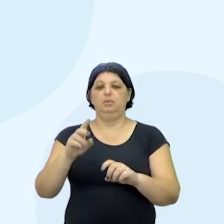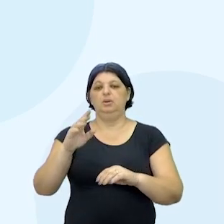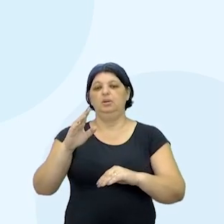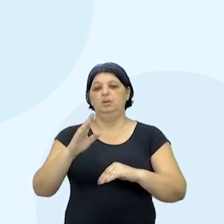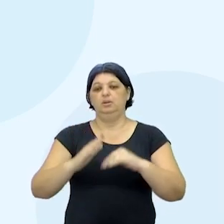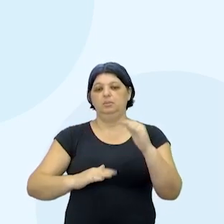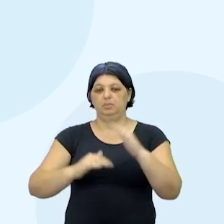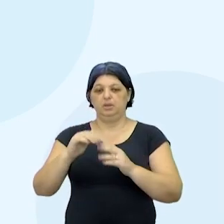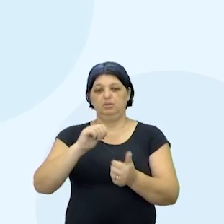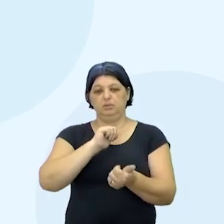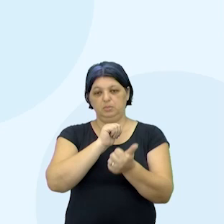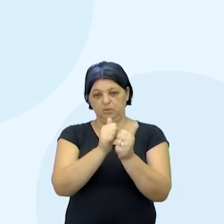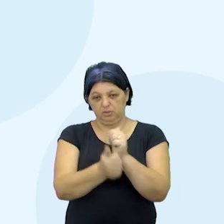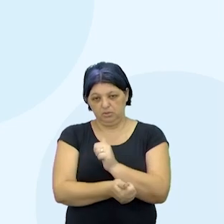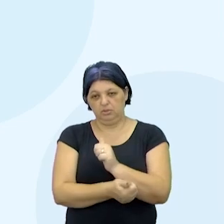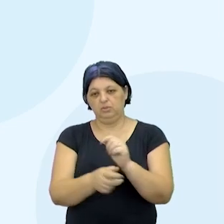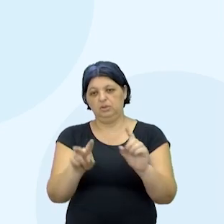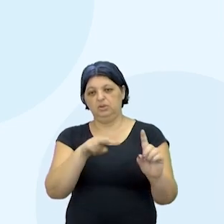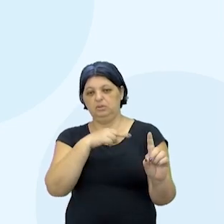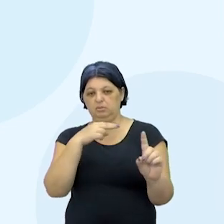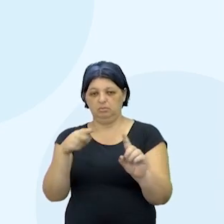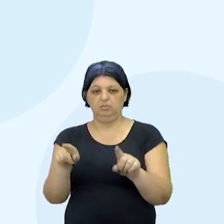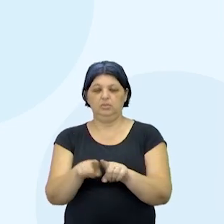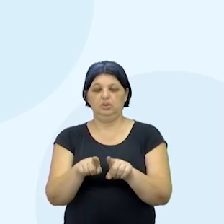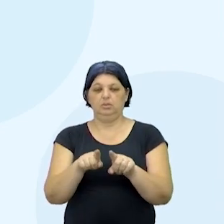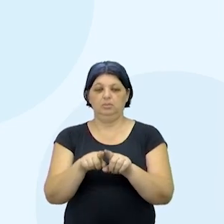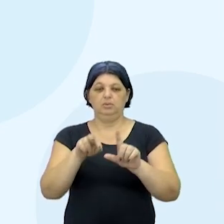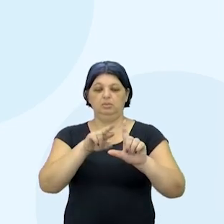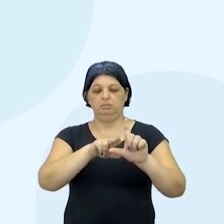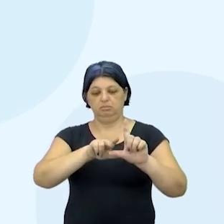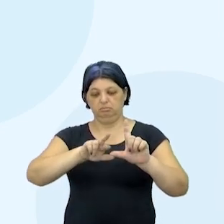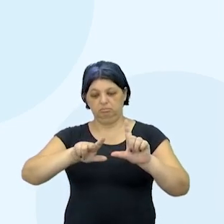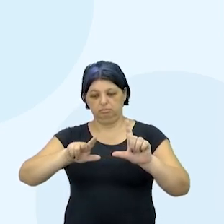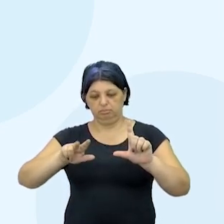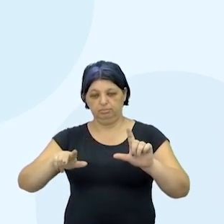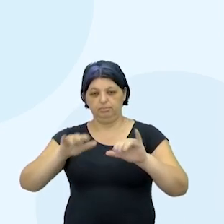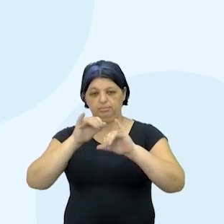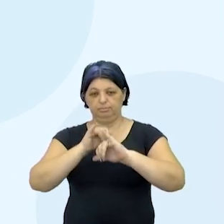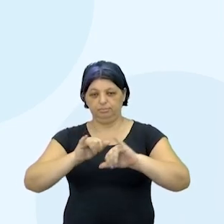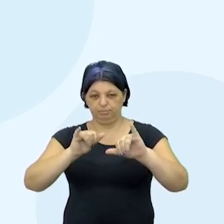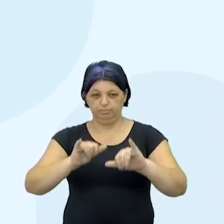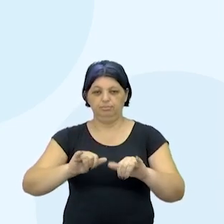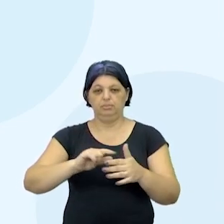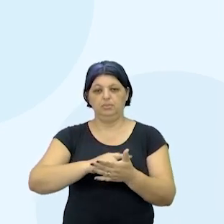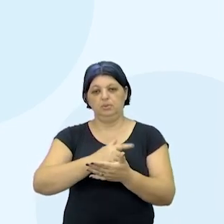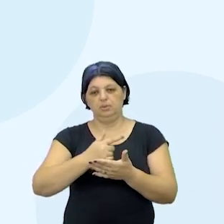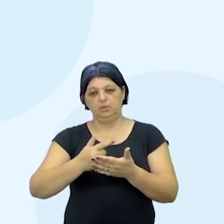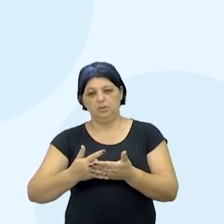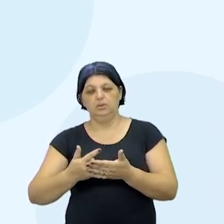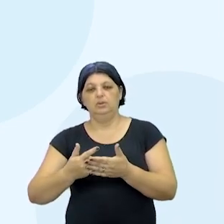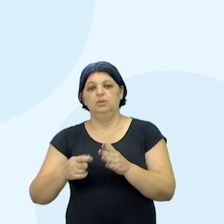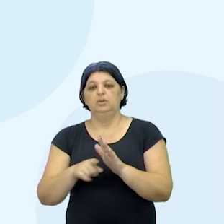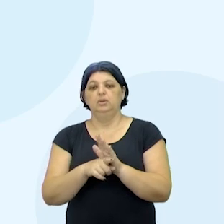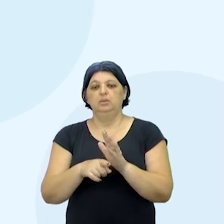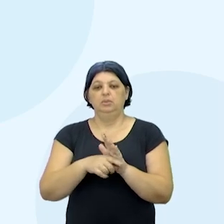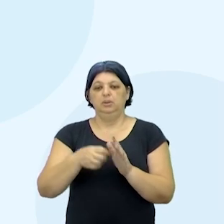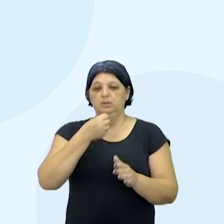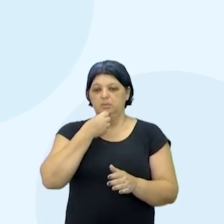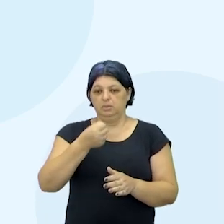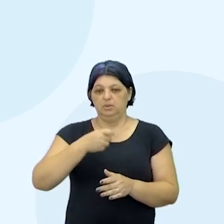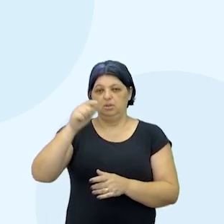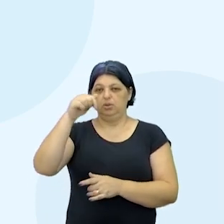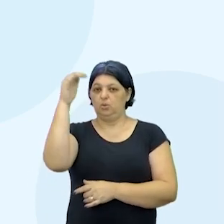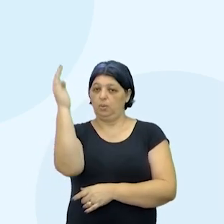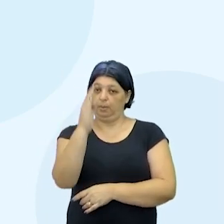sua visibilidade nos veículos de comunicação, jornalístico-midiático no Brasil e no